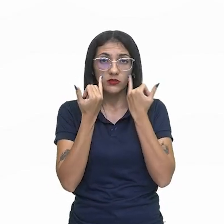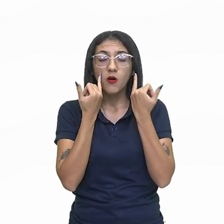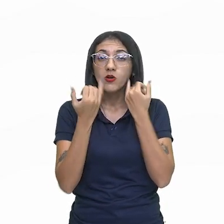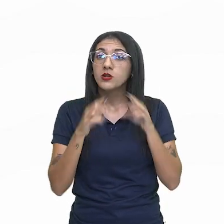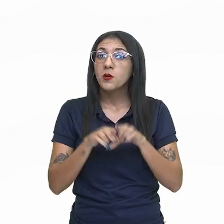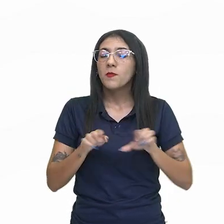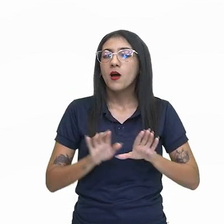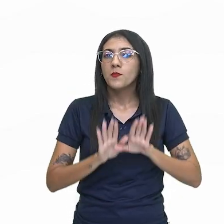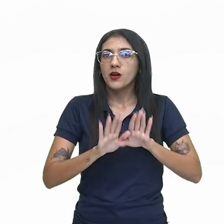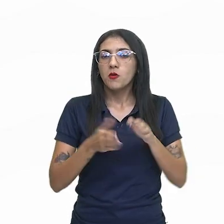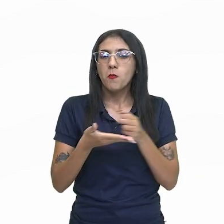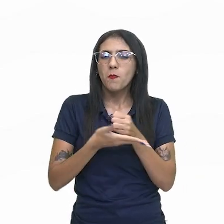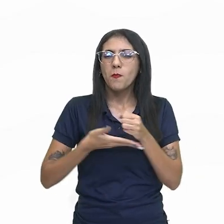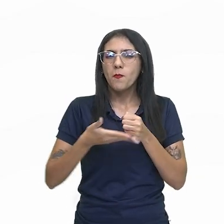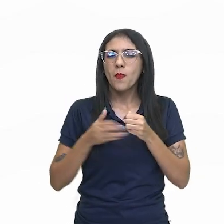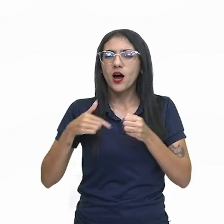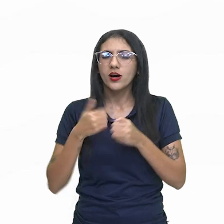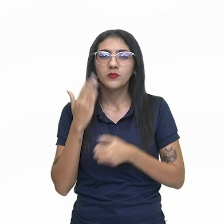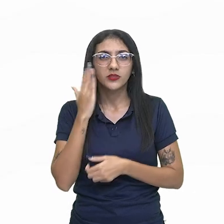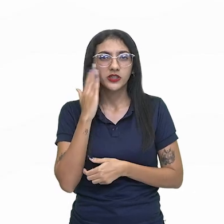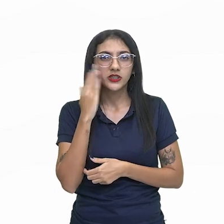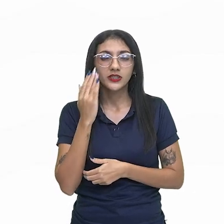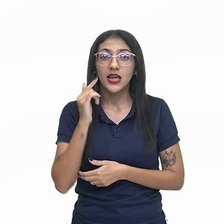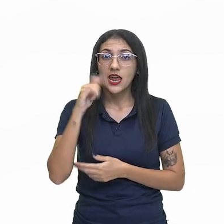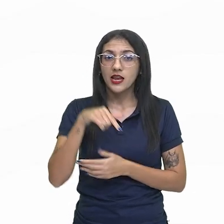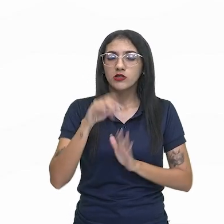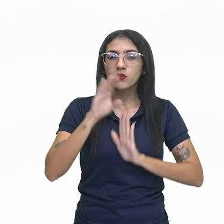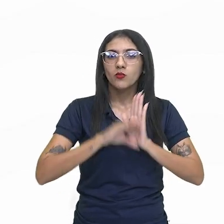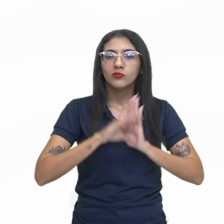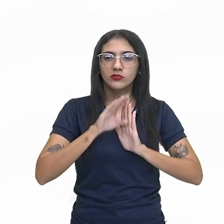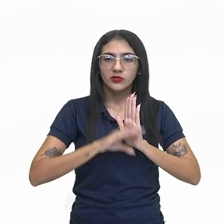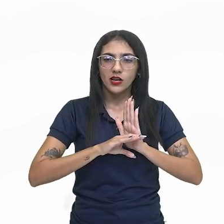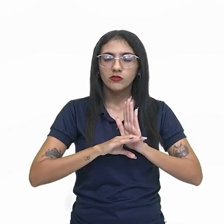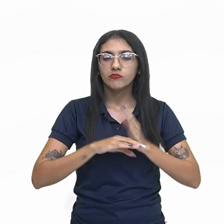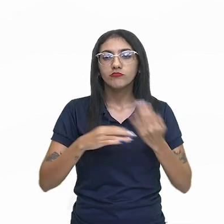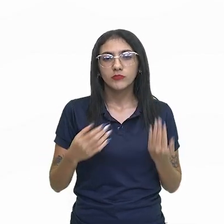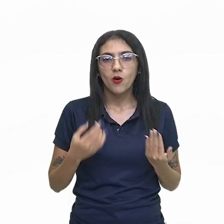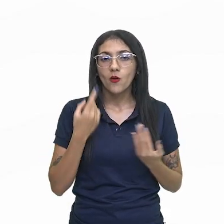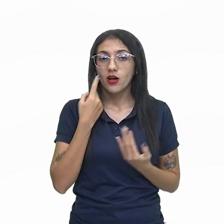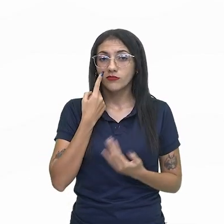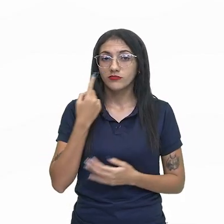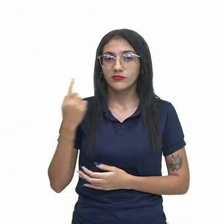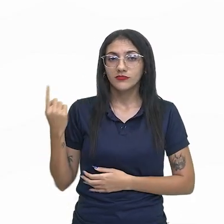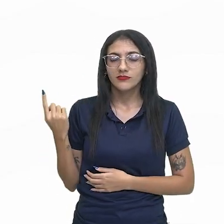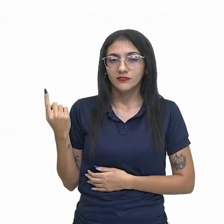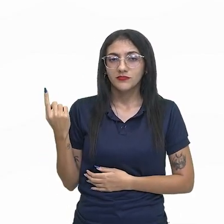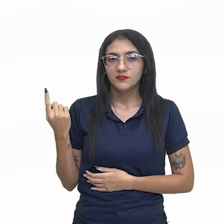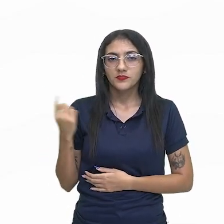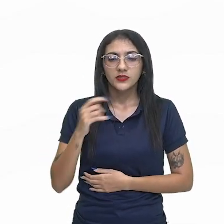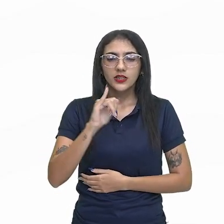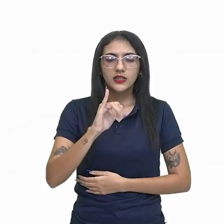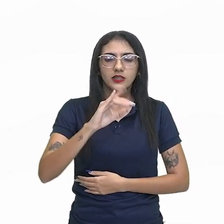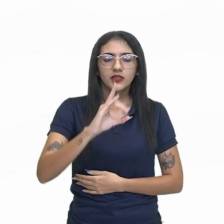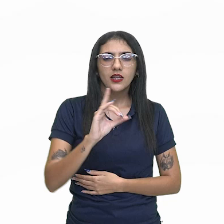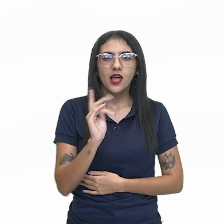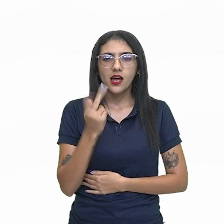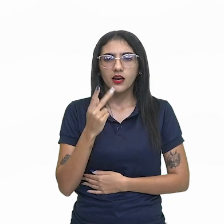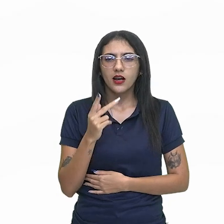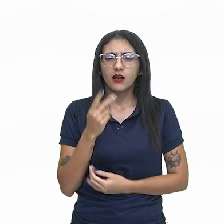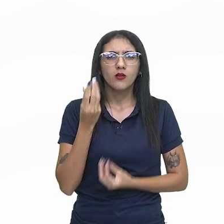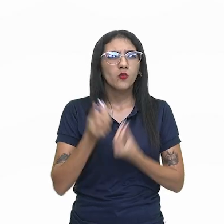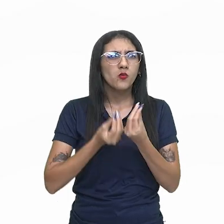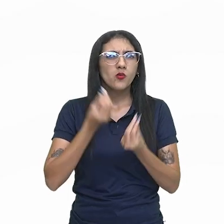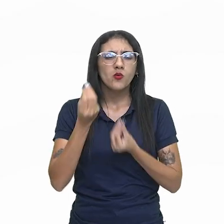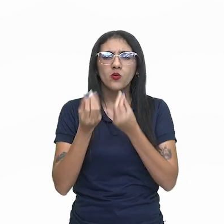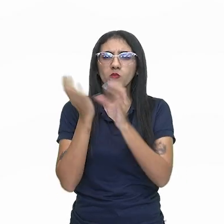do entendimento sobre o IDH é essa que a gente vai ver na próxima tela aí, né? O cálculo que é feito